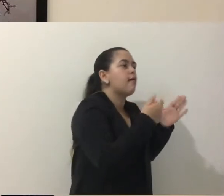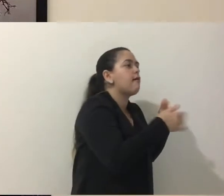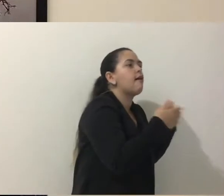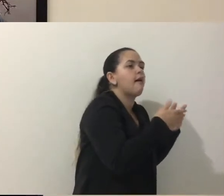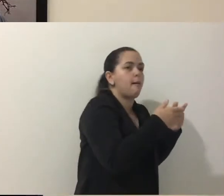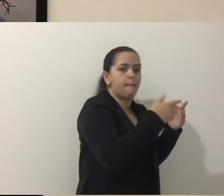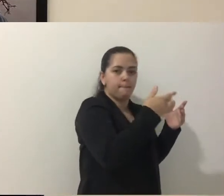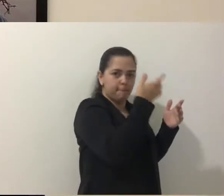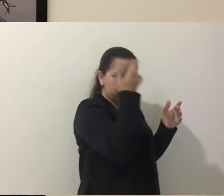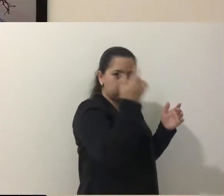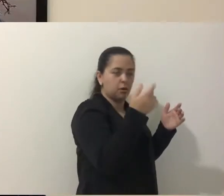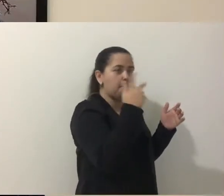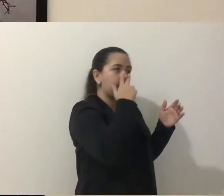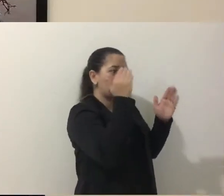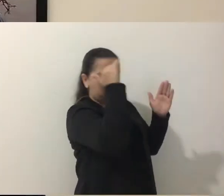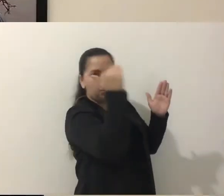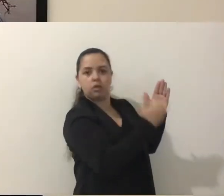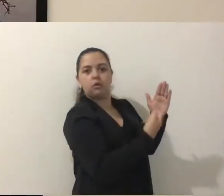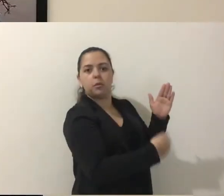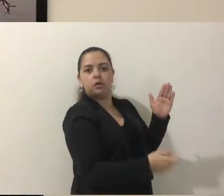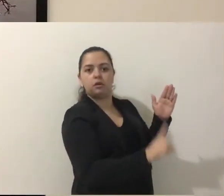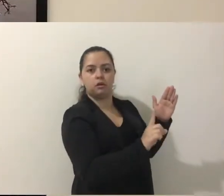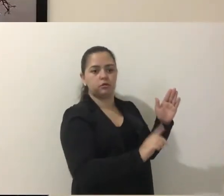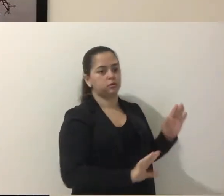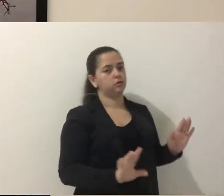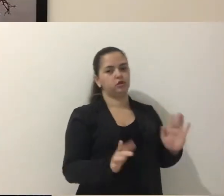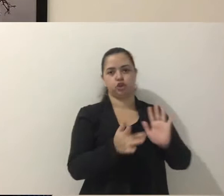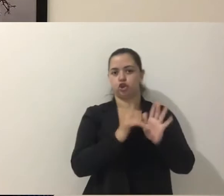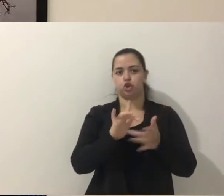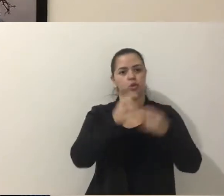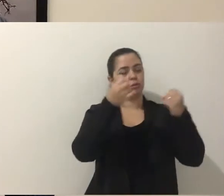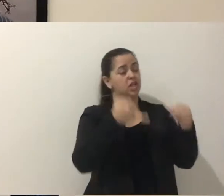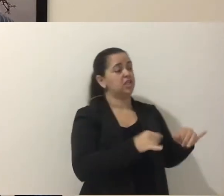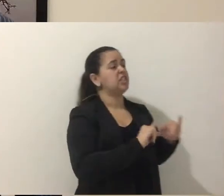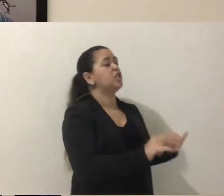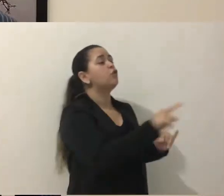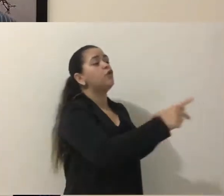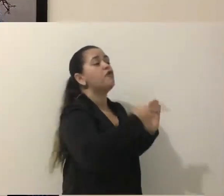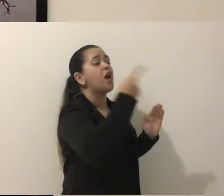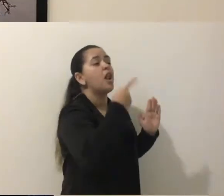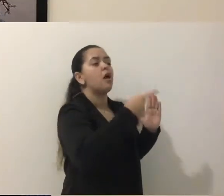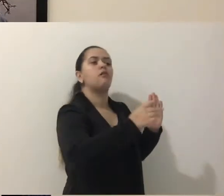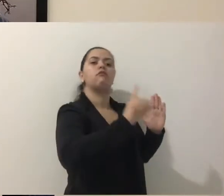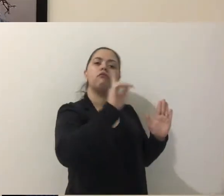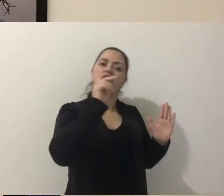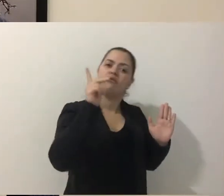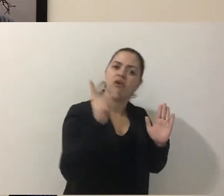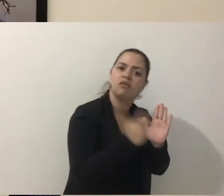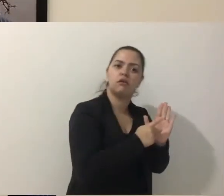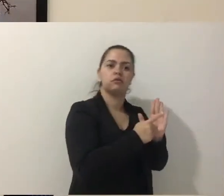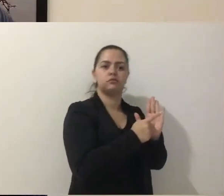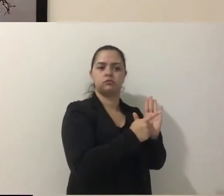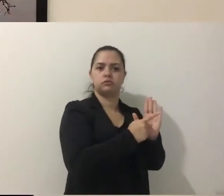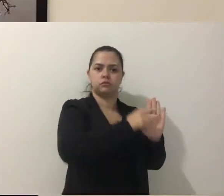de cumprir. Jesus disse, que o que você fala seja verdadeiro. Que aquilo que você pretende dizer